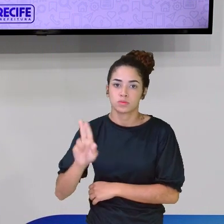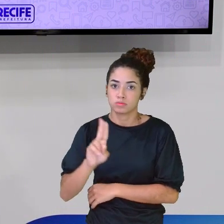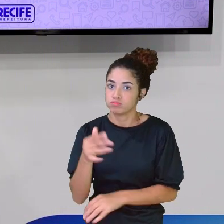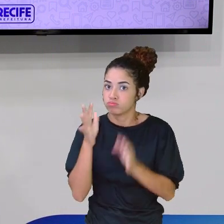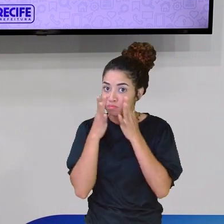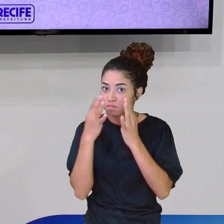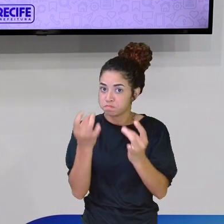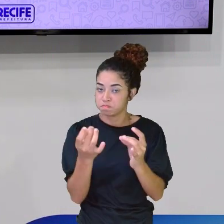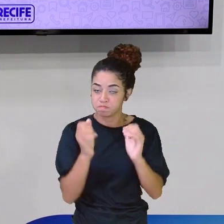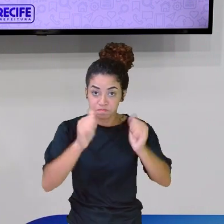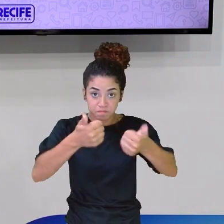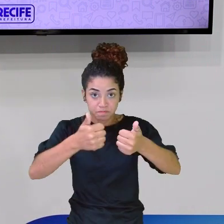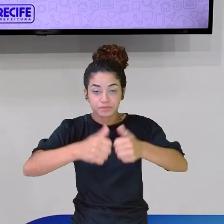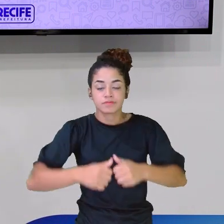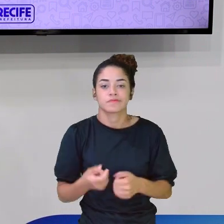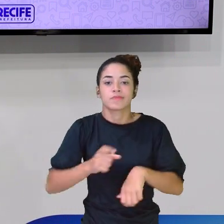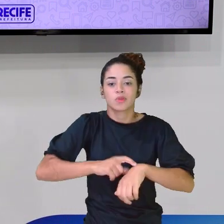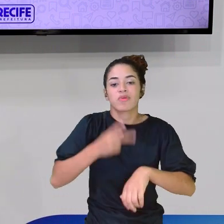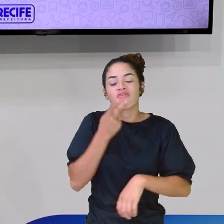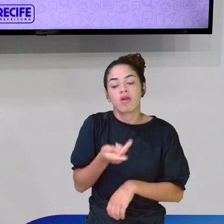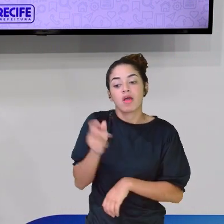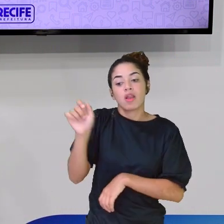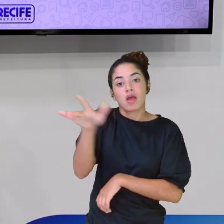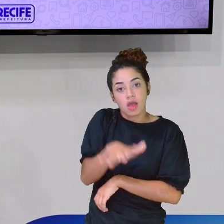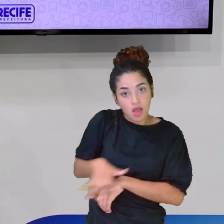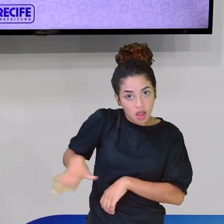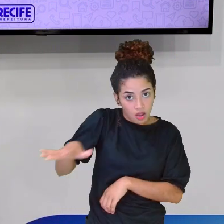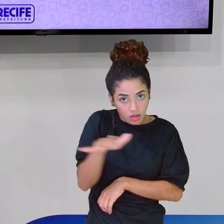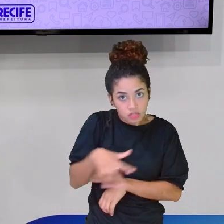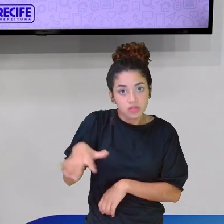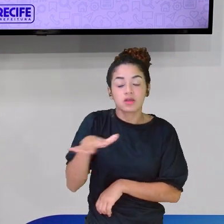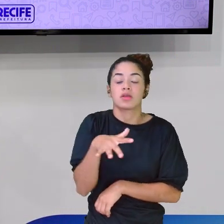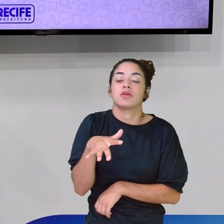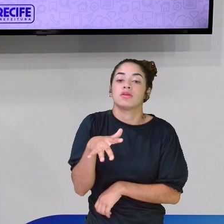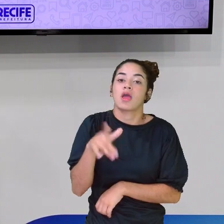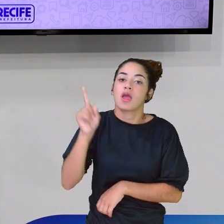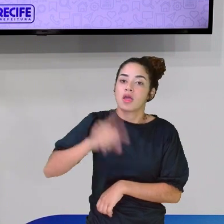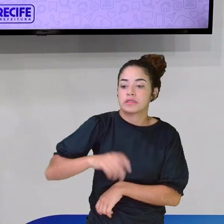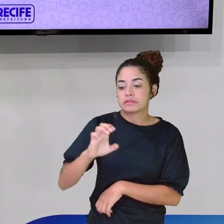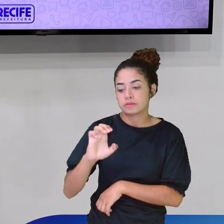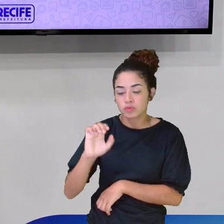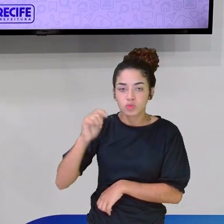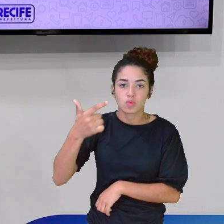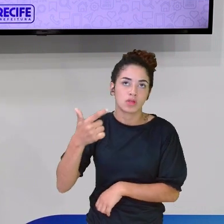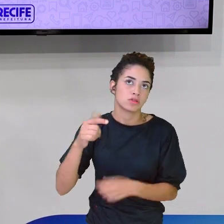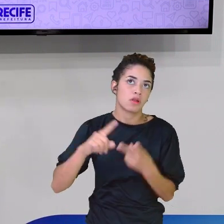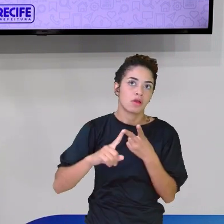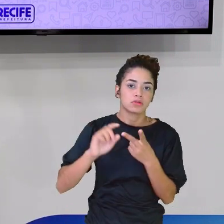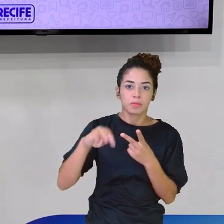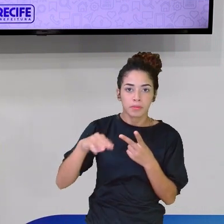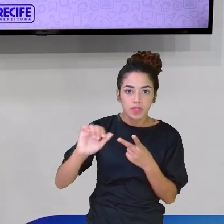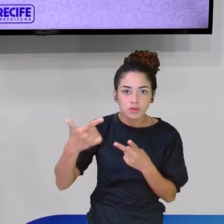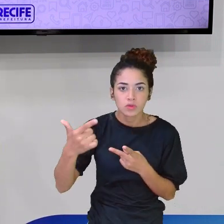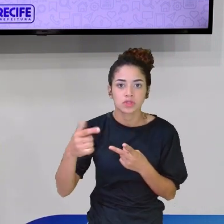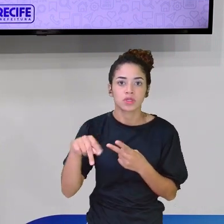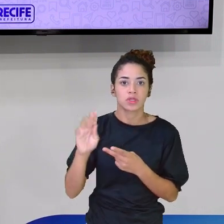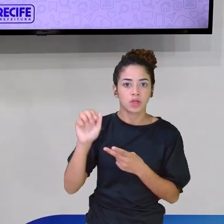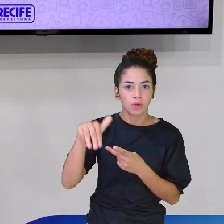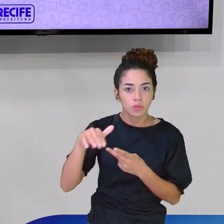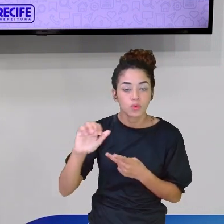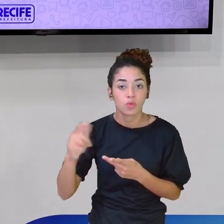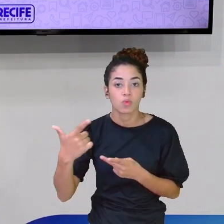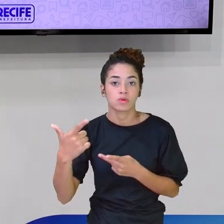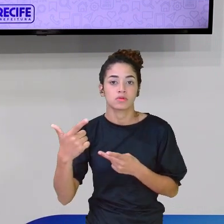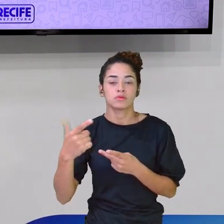atenção nisso, tá? Quando a gente fala de área, a unidade de medida é centímetro quadrado, metro quadrado, quilômetro